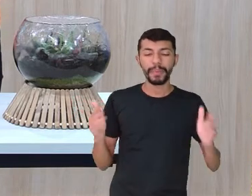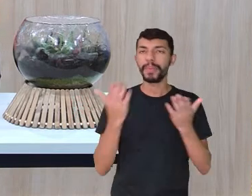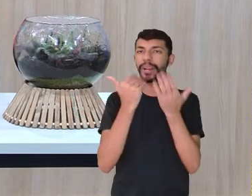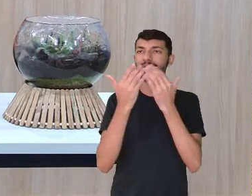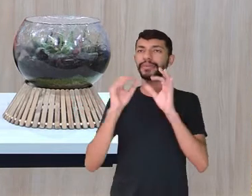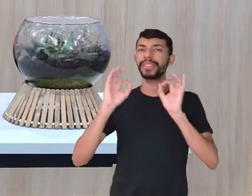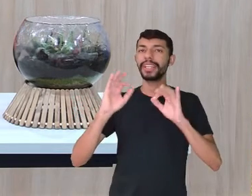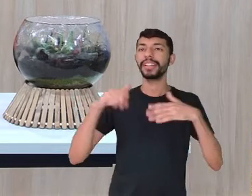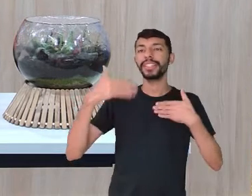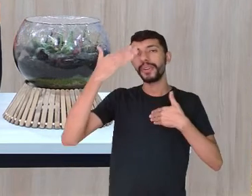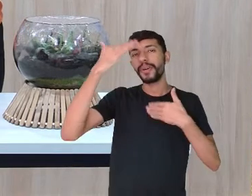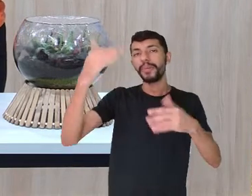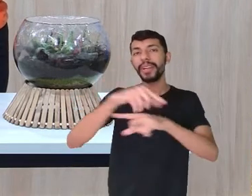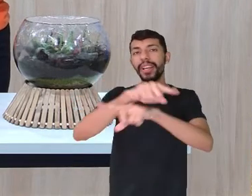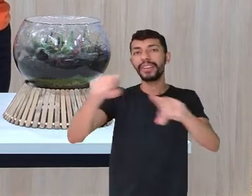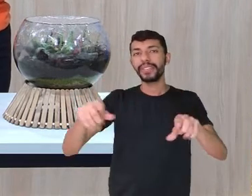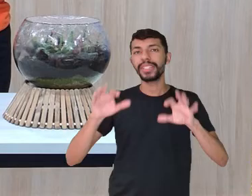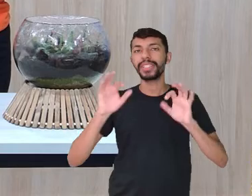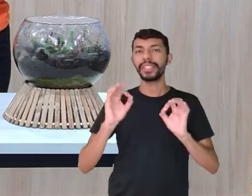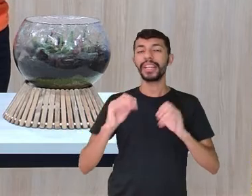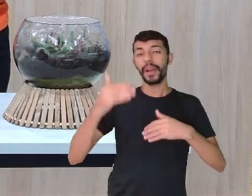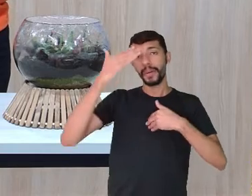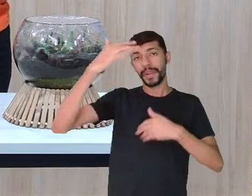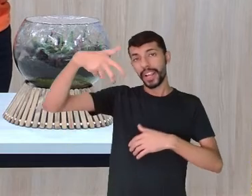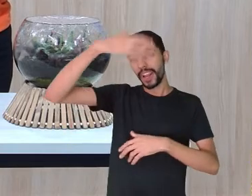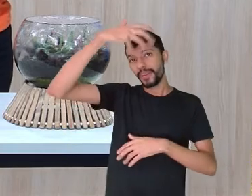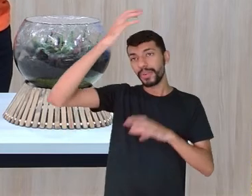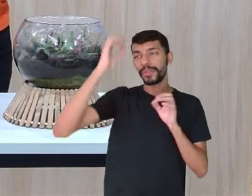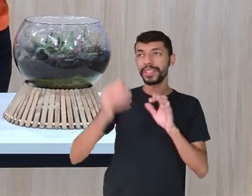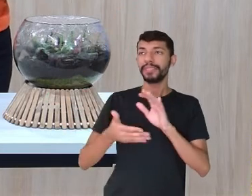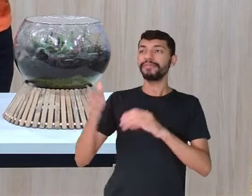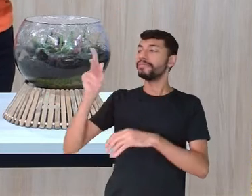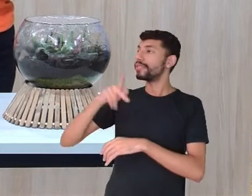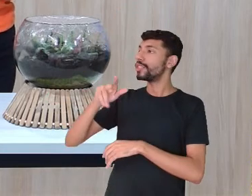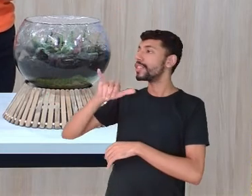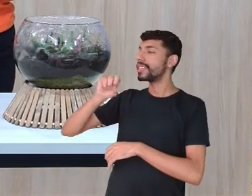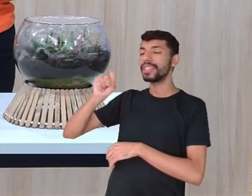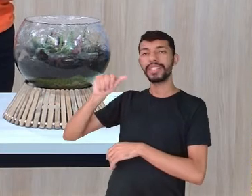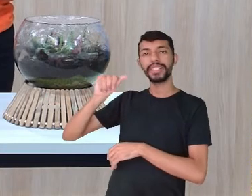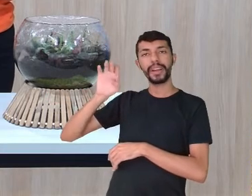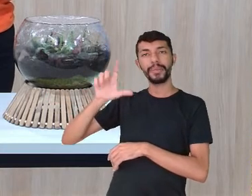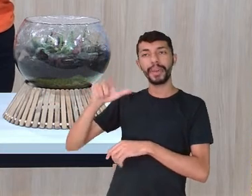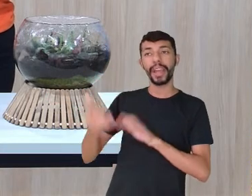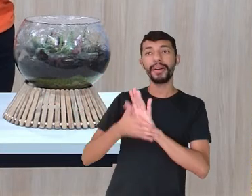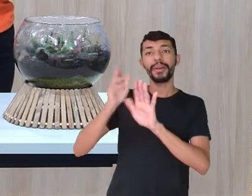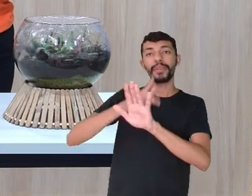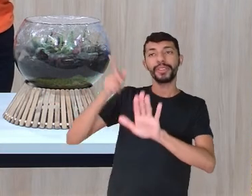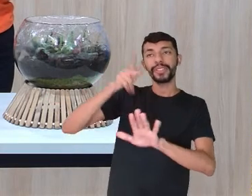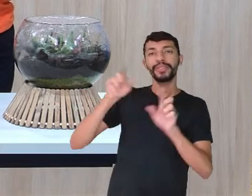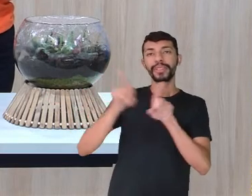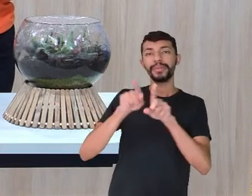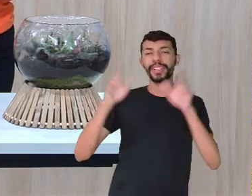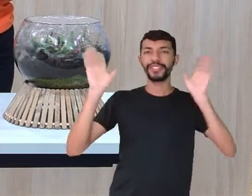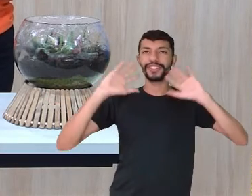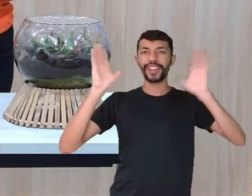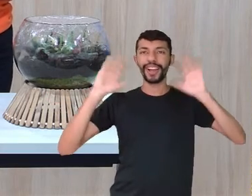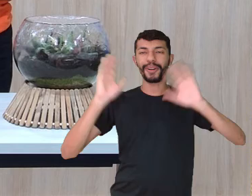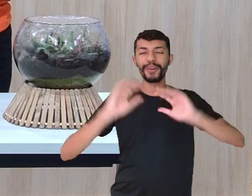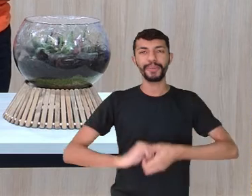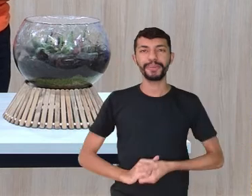já, agradeço a vocês, agradeço a Bruno, a professora Isabel e toda a equipe. Tchau, tchau, pessoal.